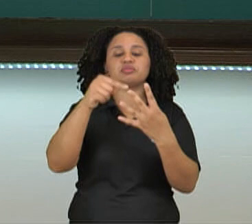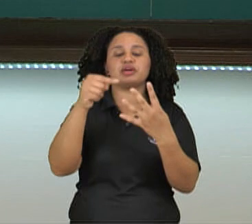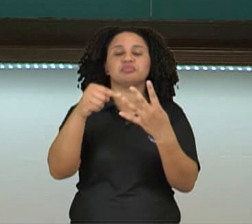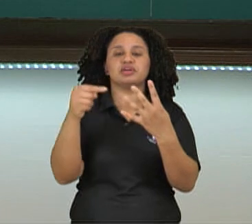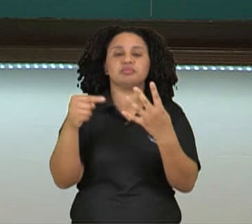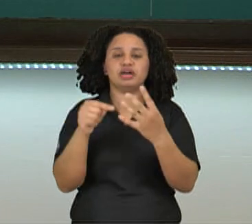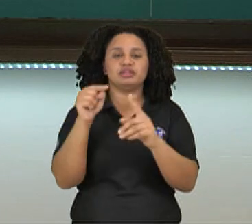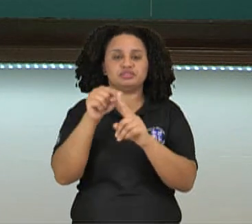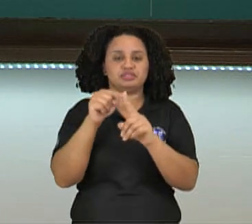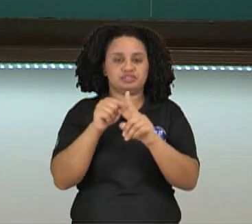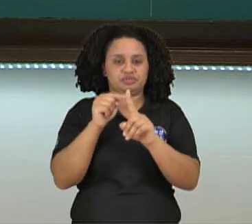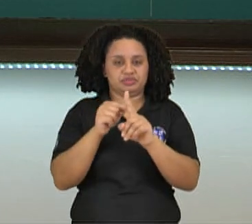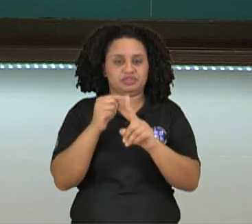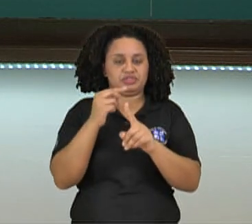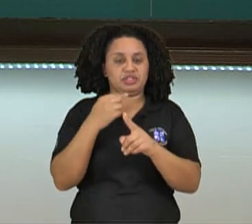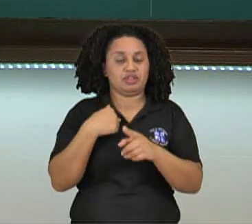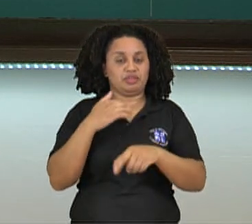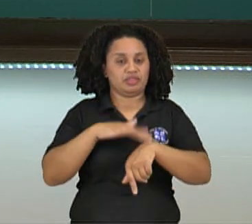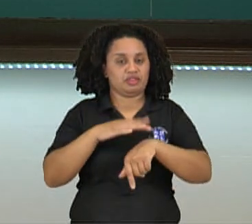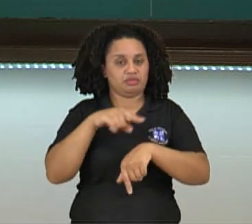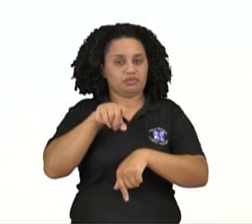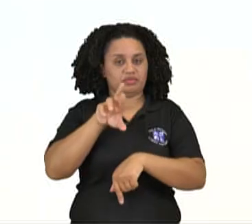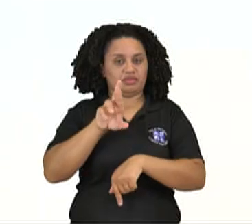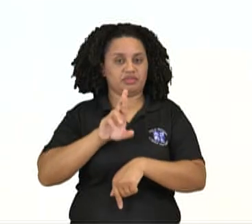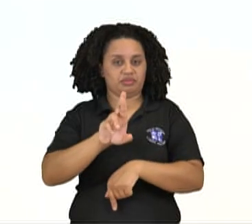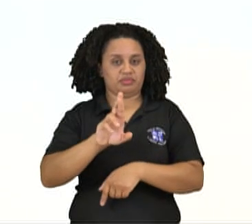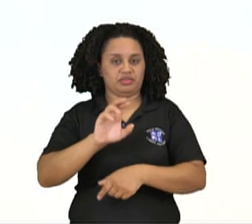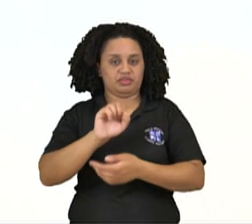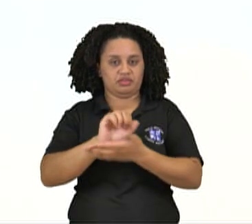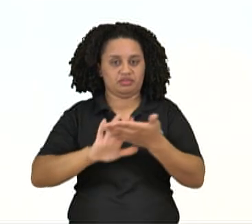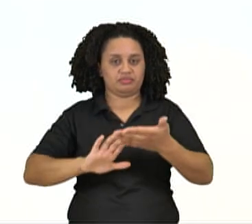paroxítono e proparoxítono. Um tempo para esse exercício.